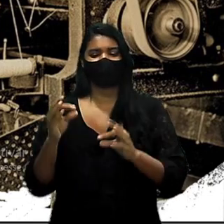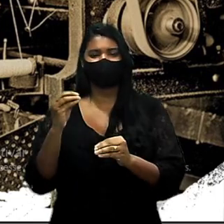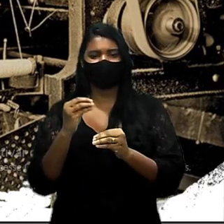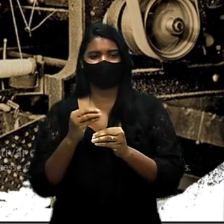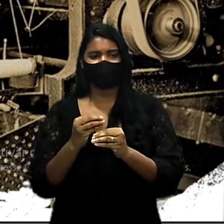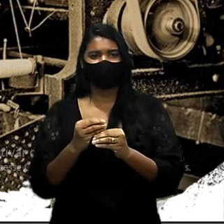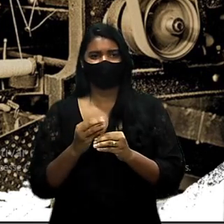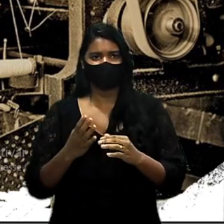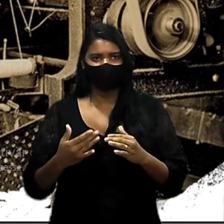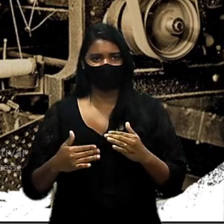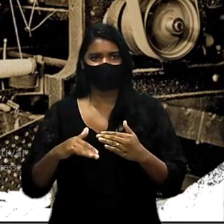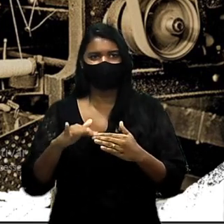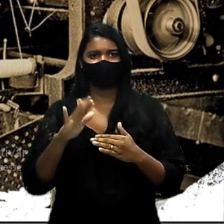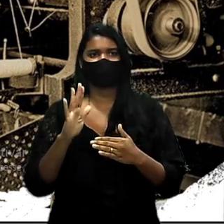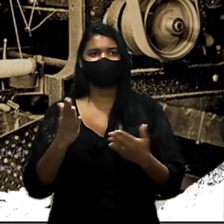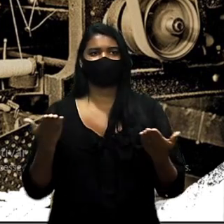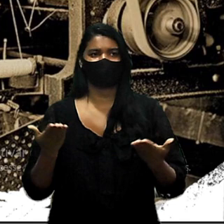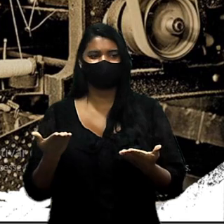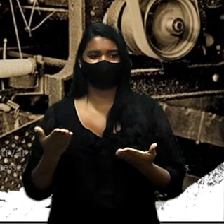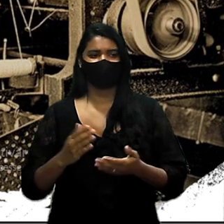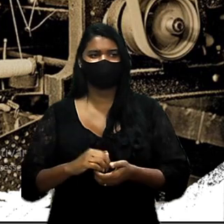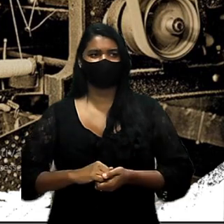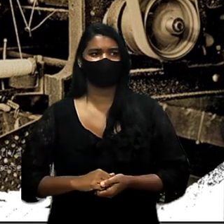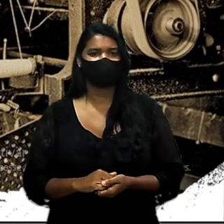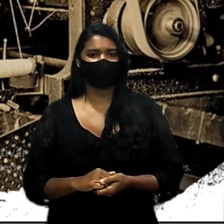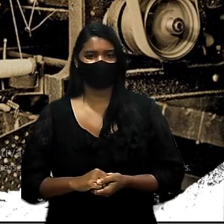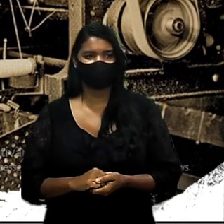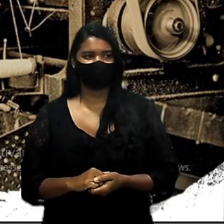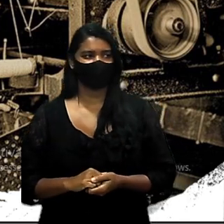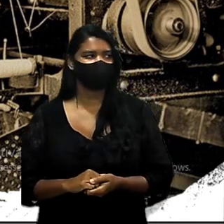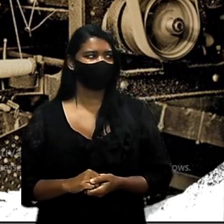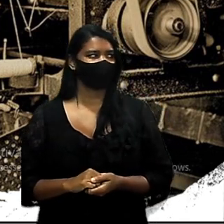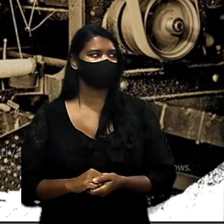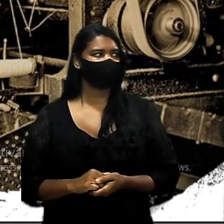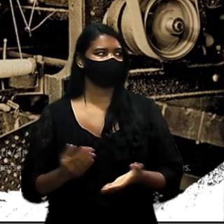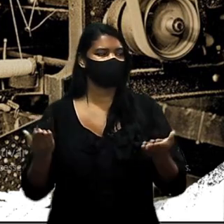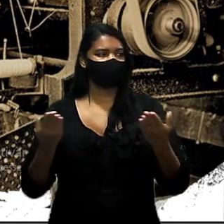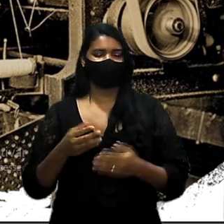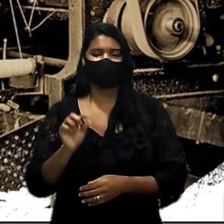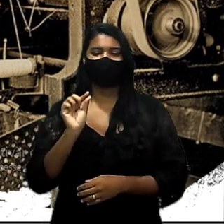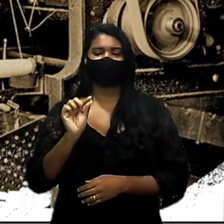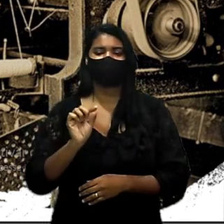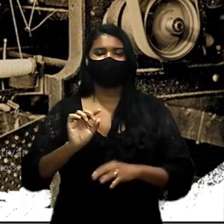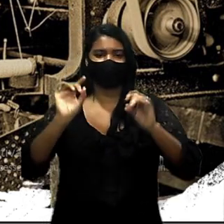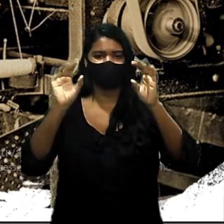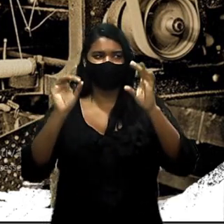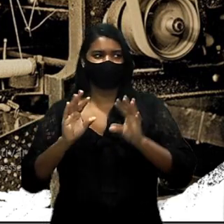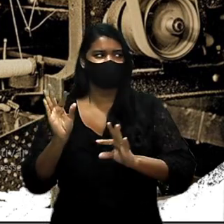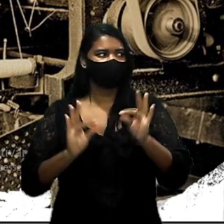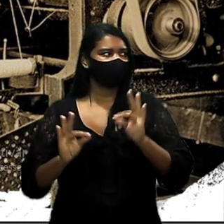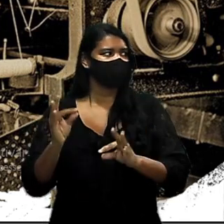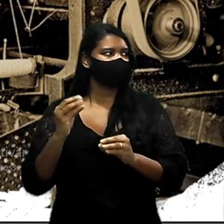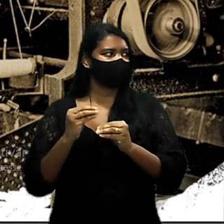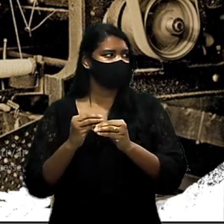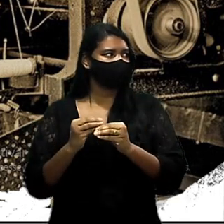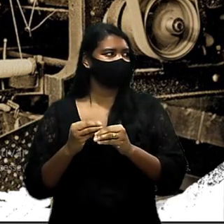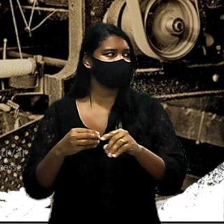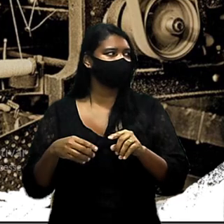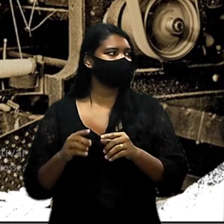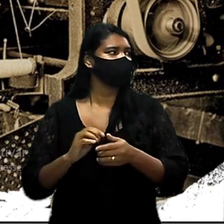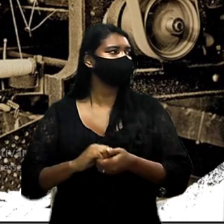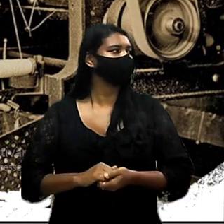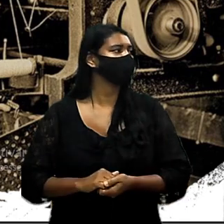ela segue um determinado percurso. Só que este percurso em especial,